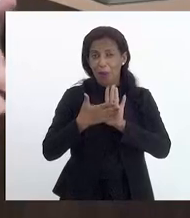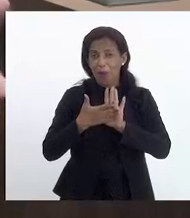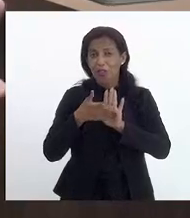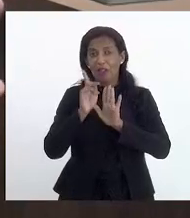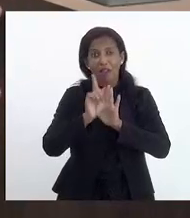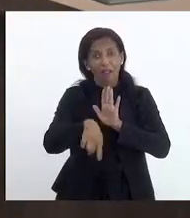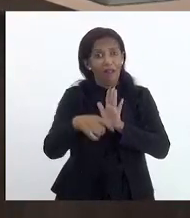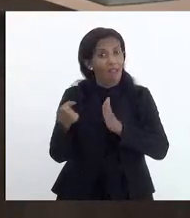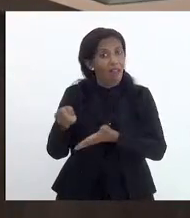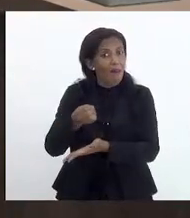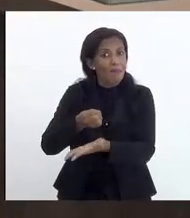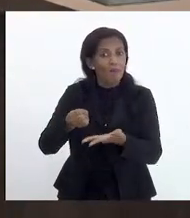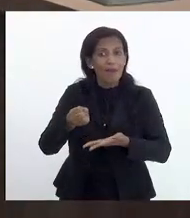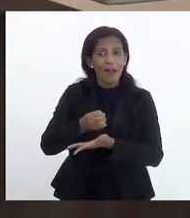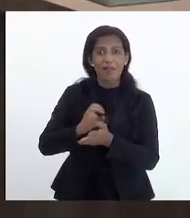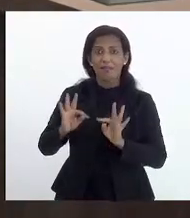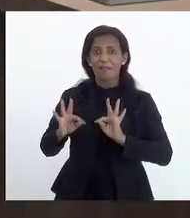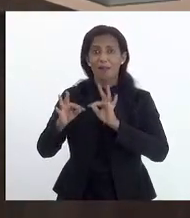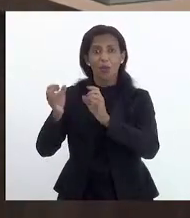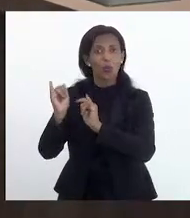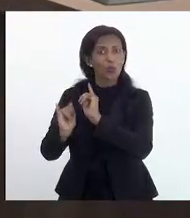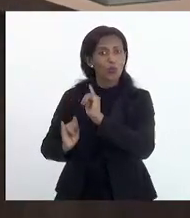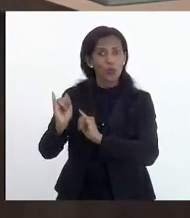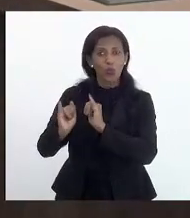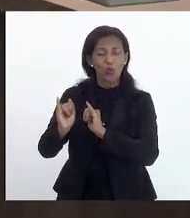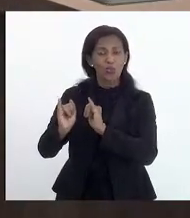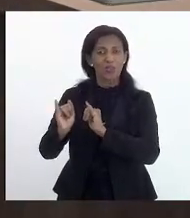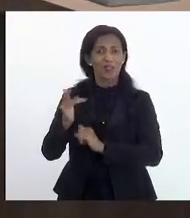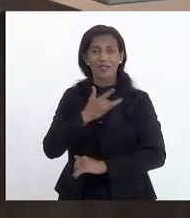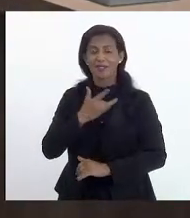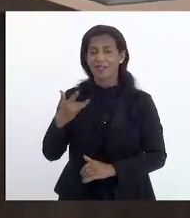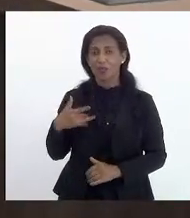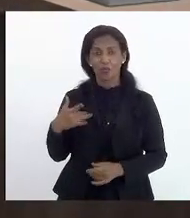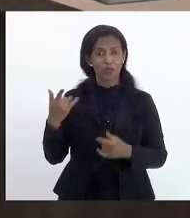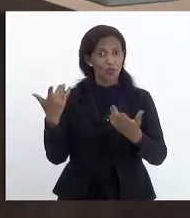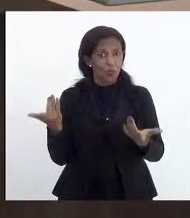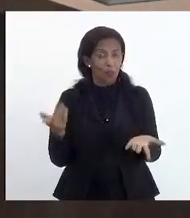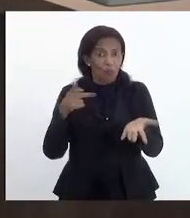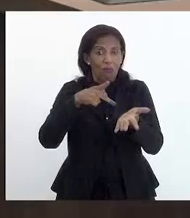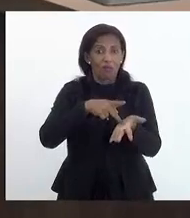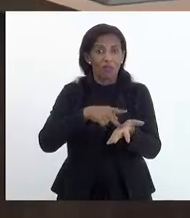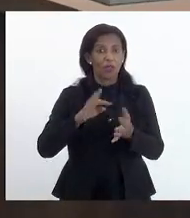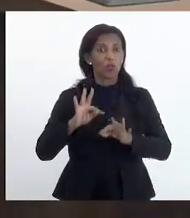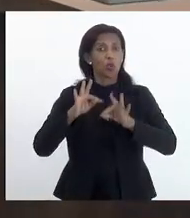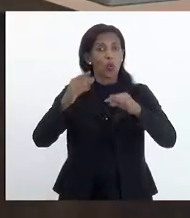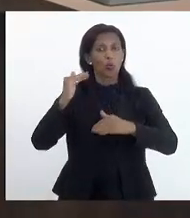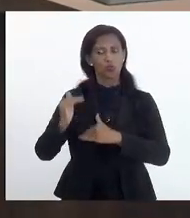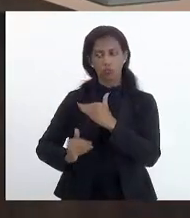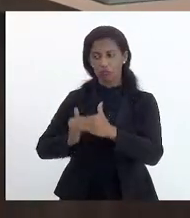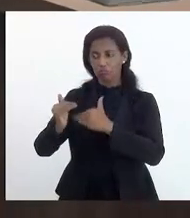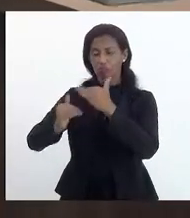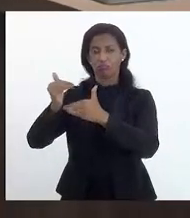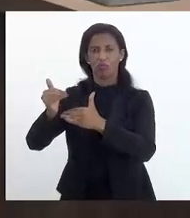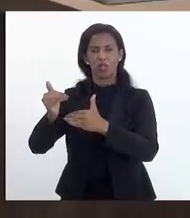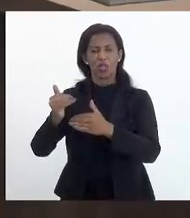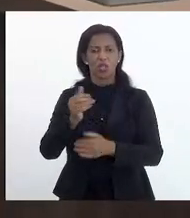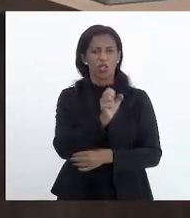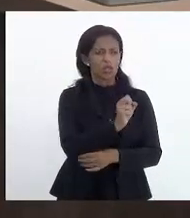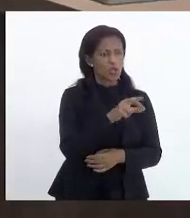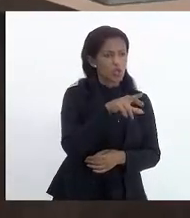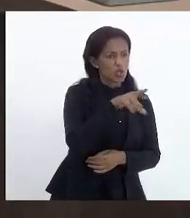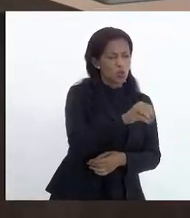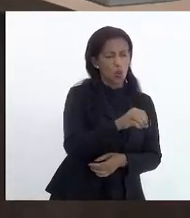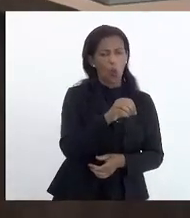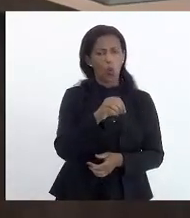para toda a indústria, Complexo Industrial da Saúde, porque, na verdade, todos os processos de sorologia, de